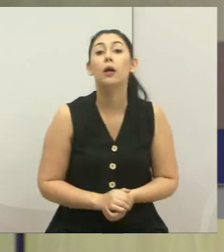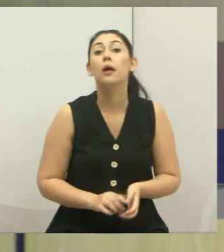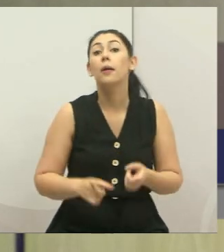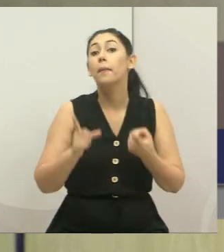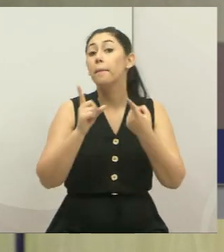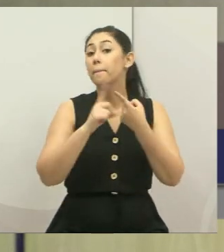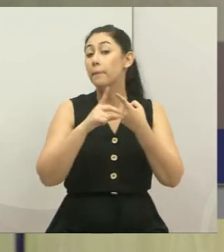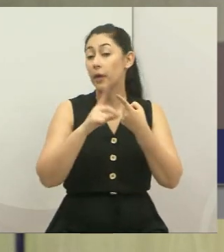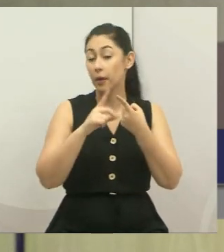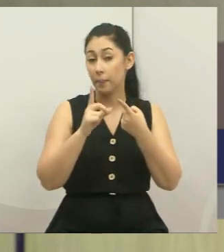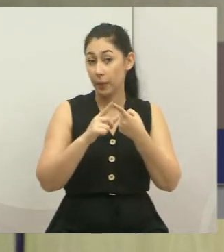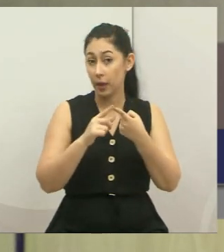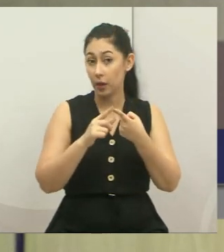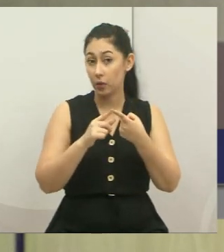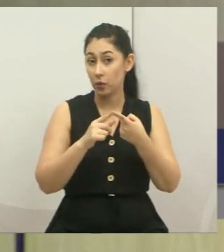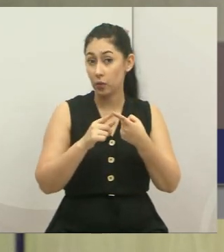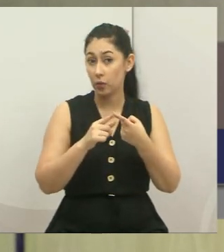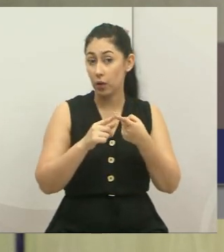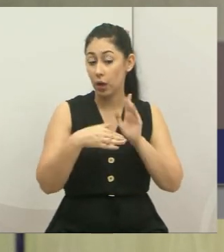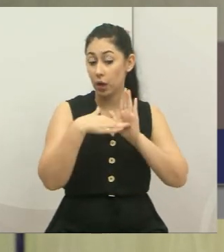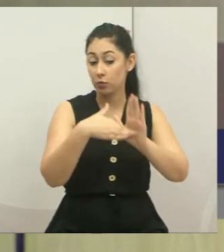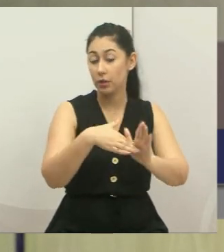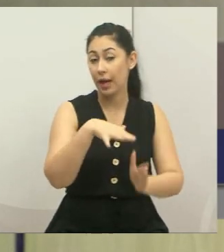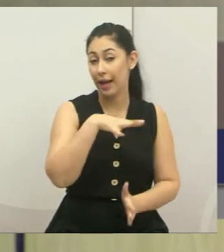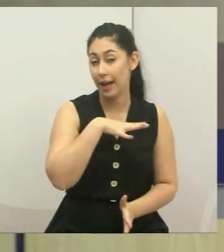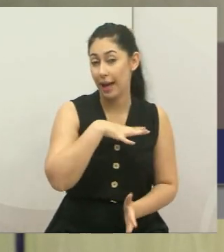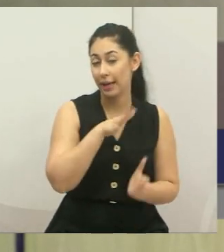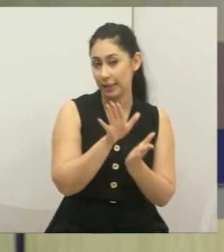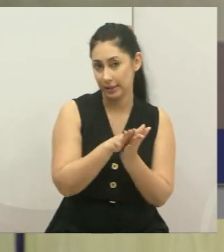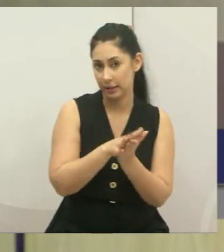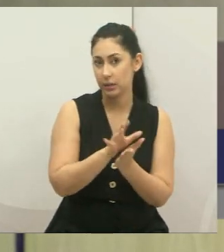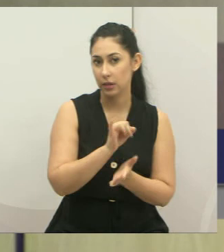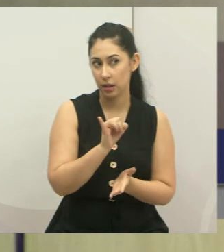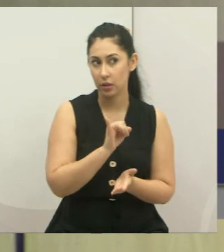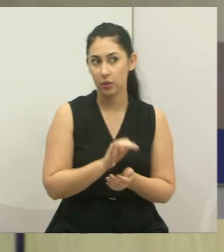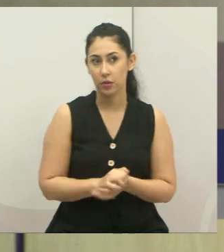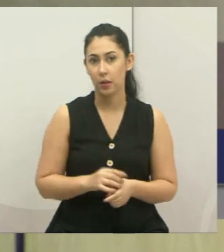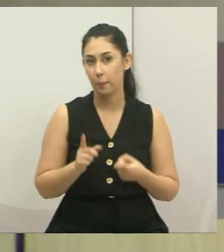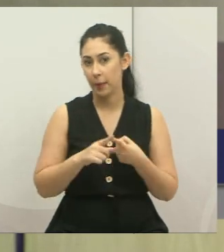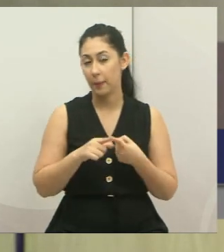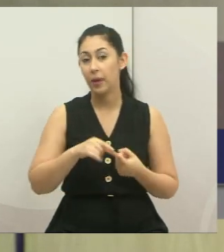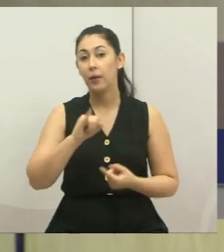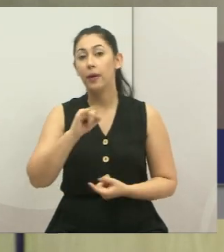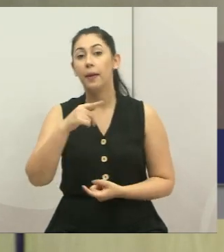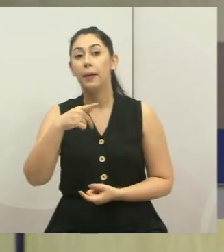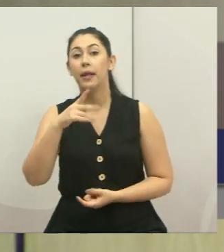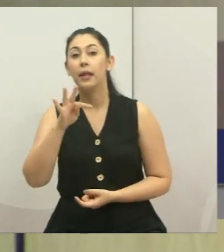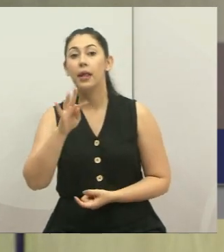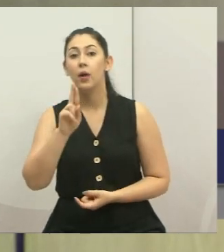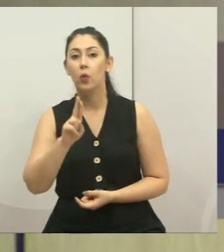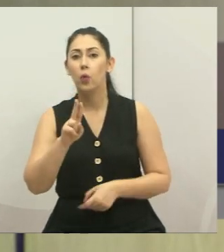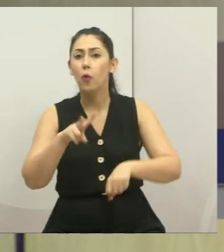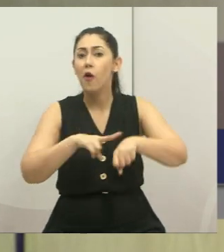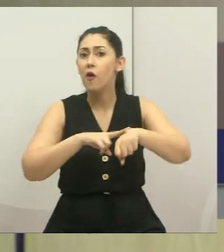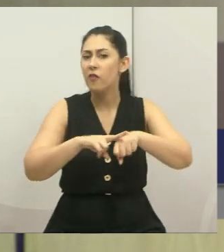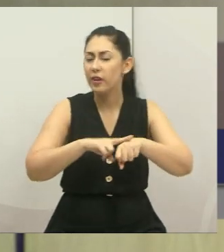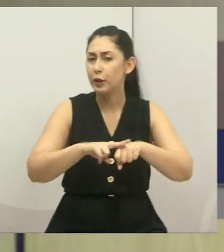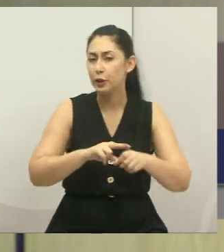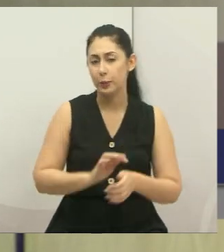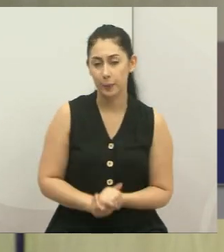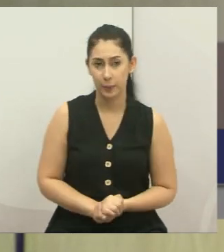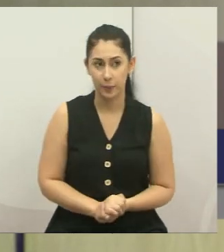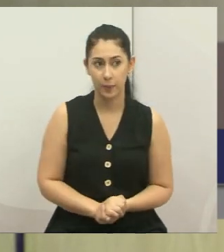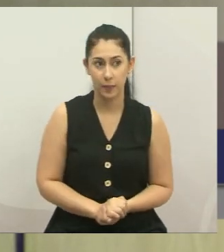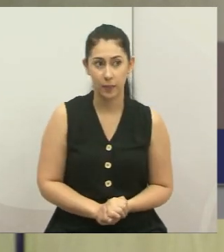algumas coisas na área urbana. Então, nós começamos com o IPTU verde, que para aquela pessoa que